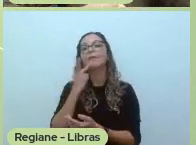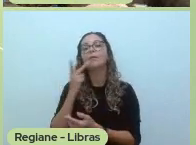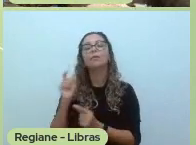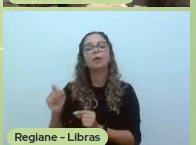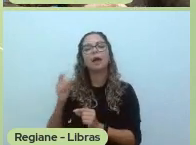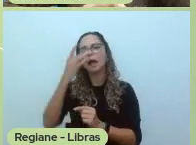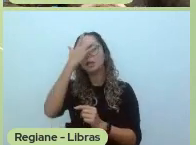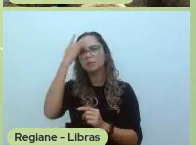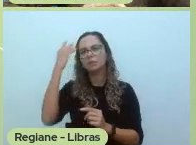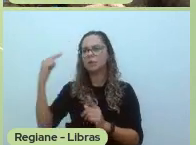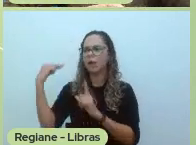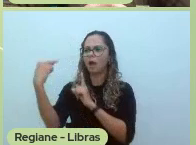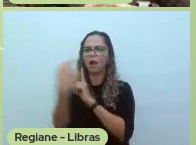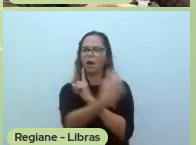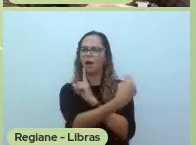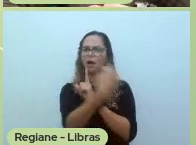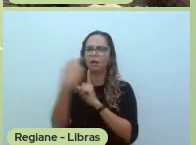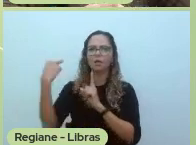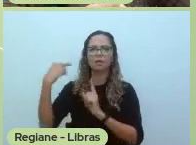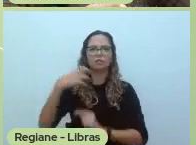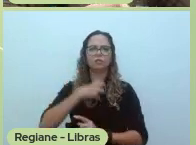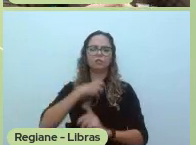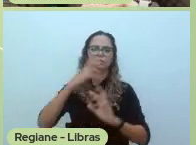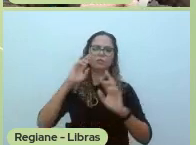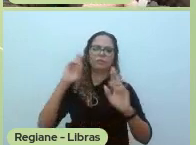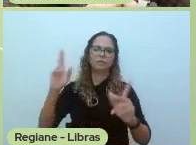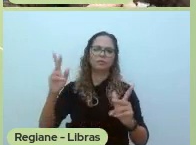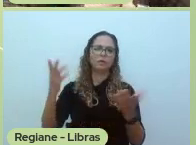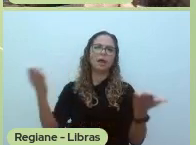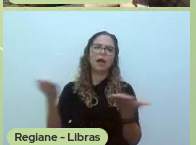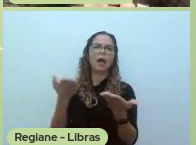apenas considerar que agora eu estou sentada.